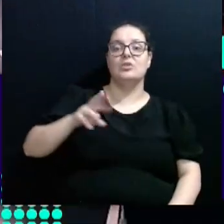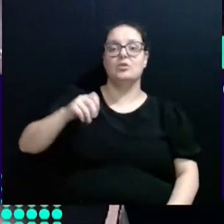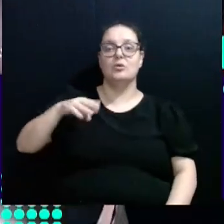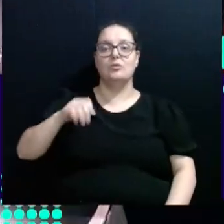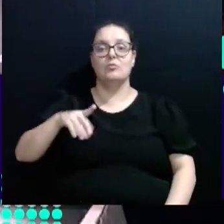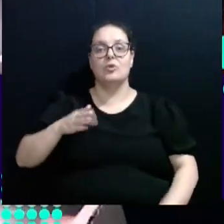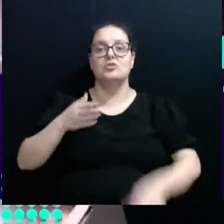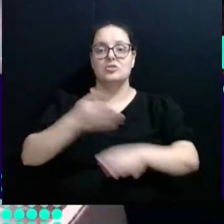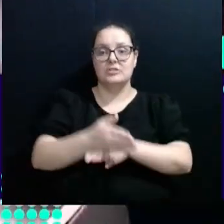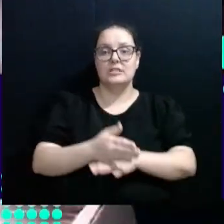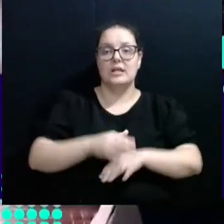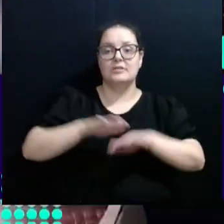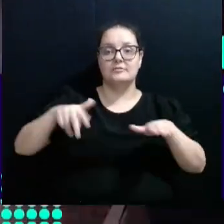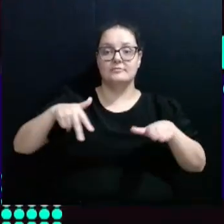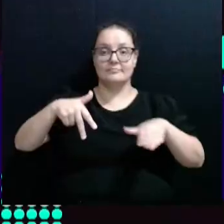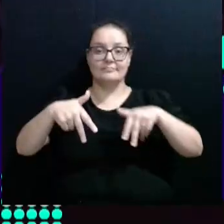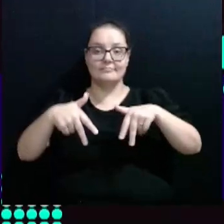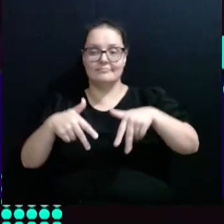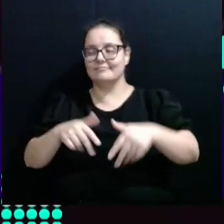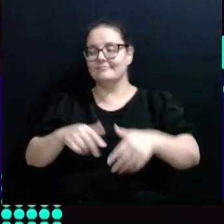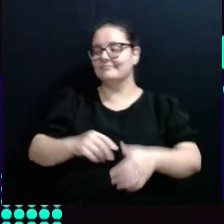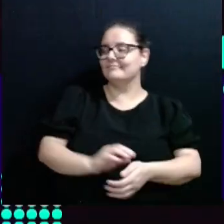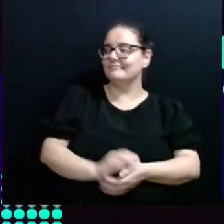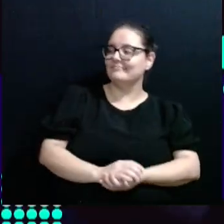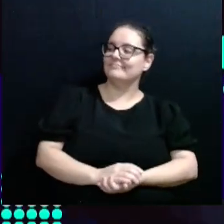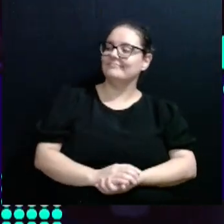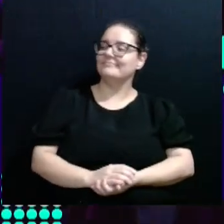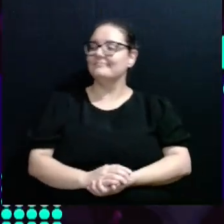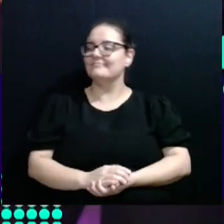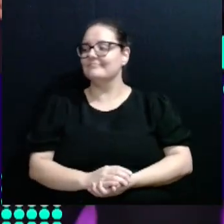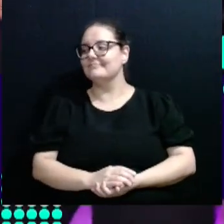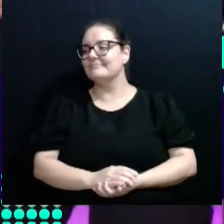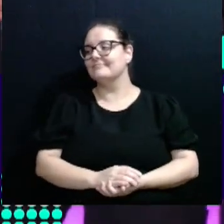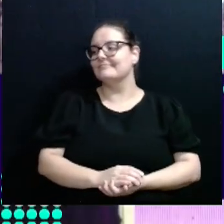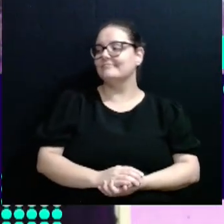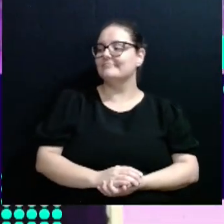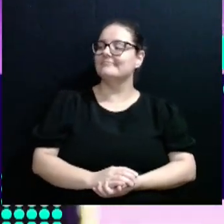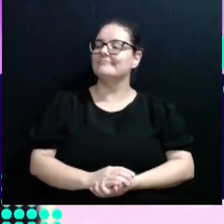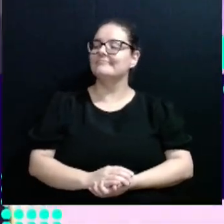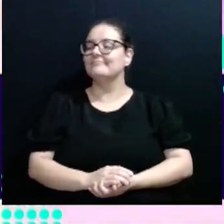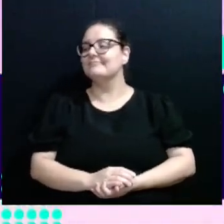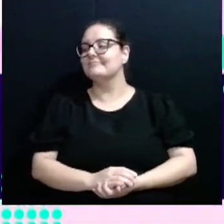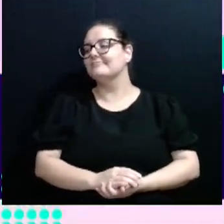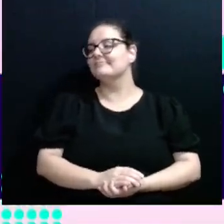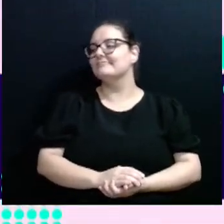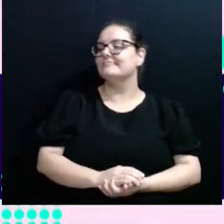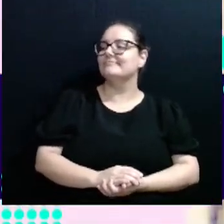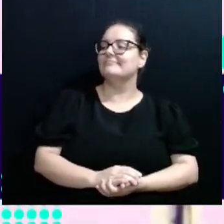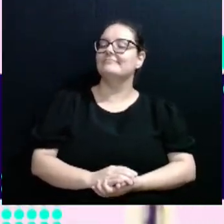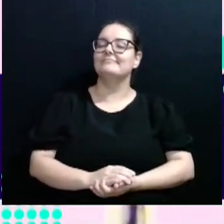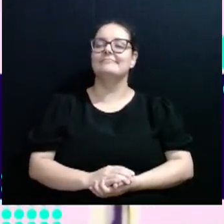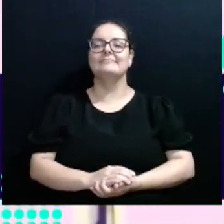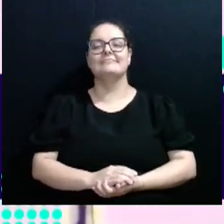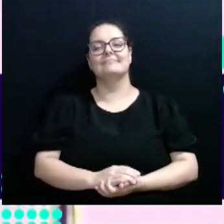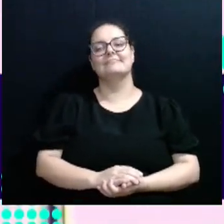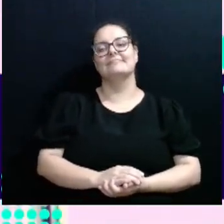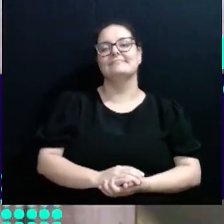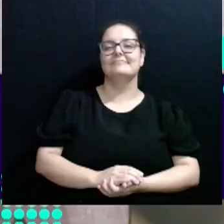que ninguém faz o que você faz. Te dou o meu sorriso pra não te ver